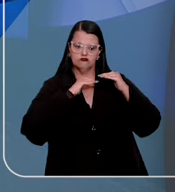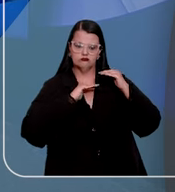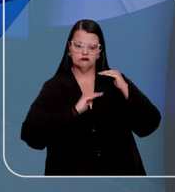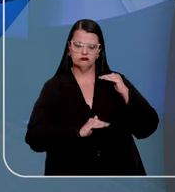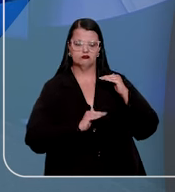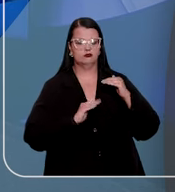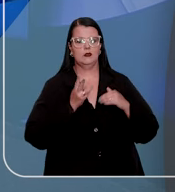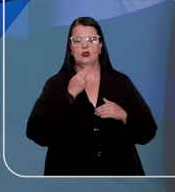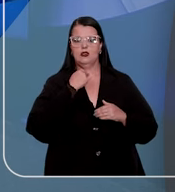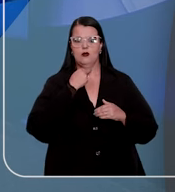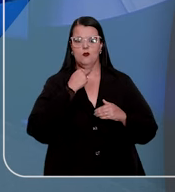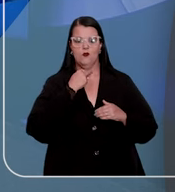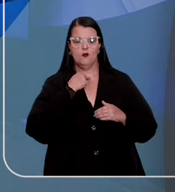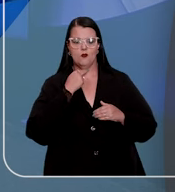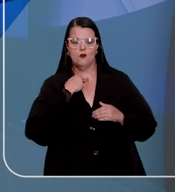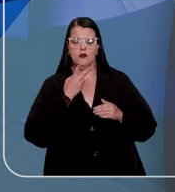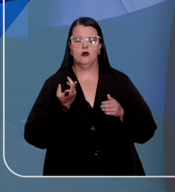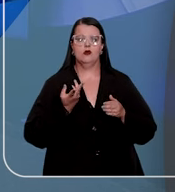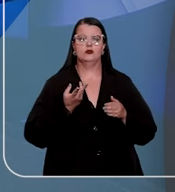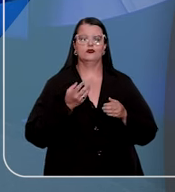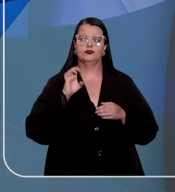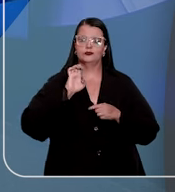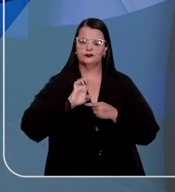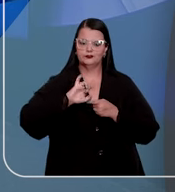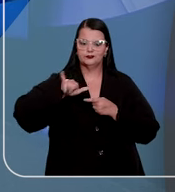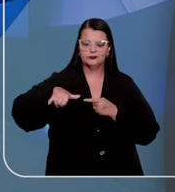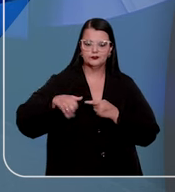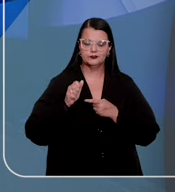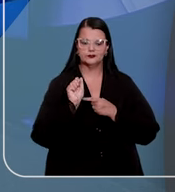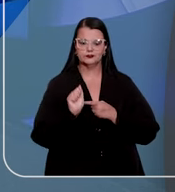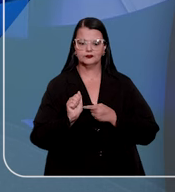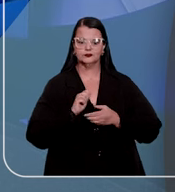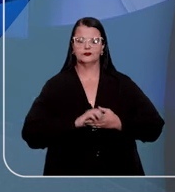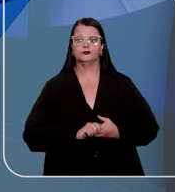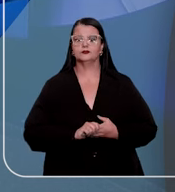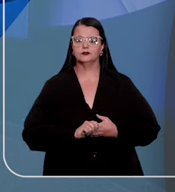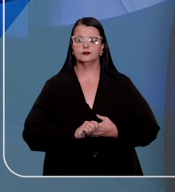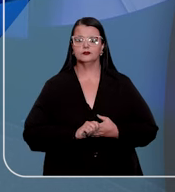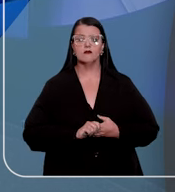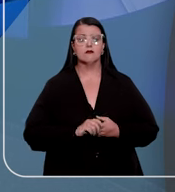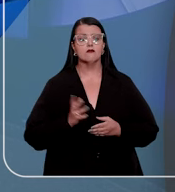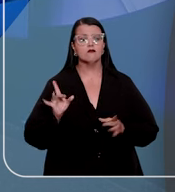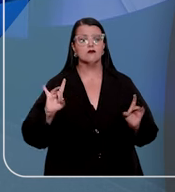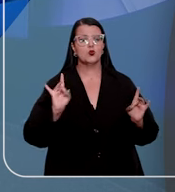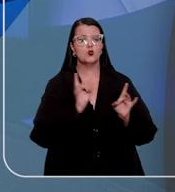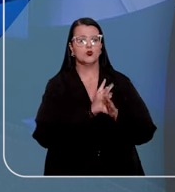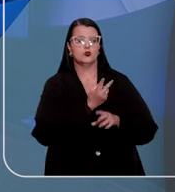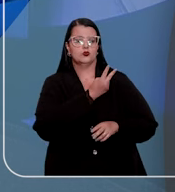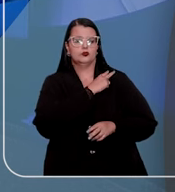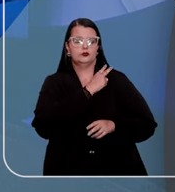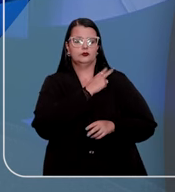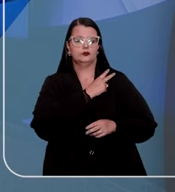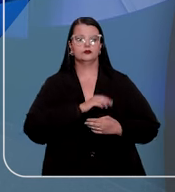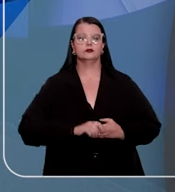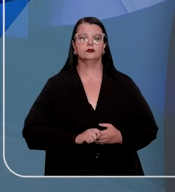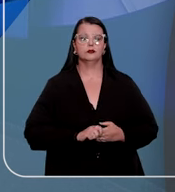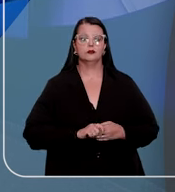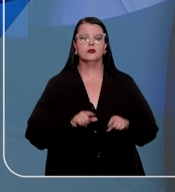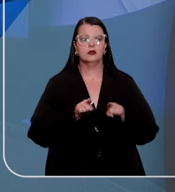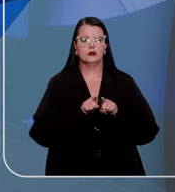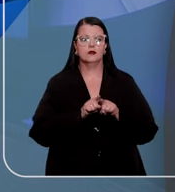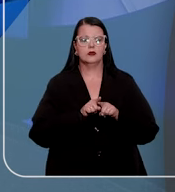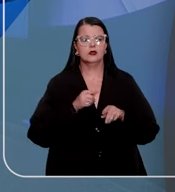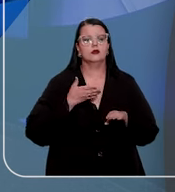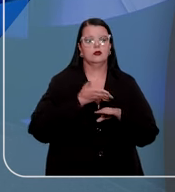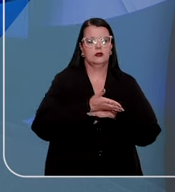18 anos não pode se submeter ao Exame da Educação de Jovens e Adultos, o EJA, para concluir ensino médio e